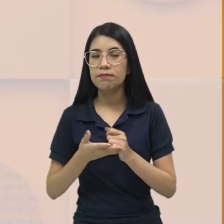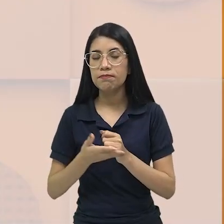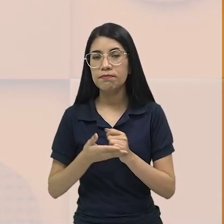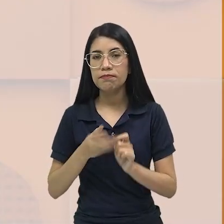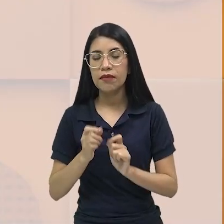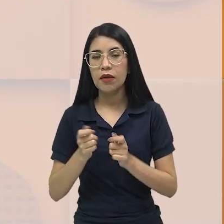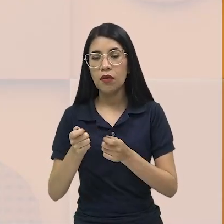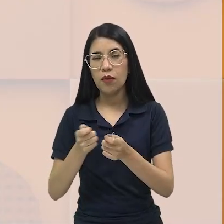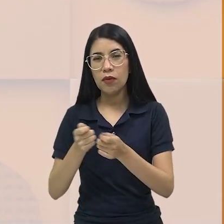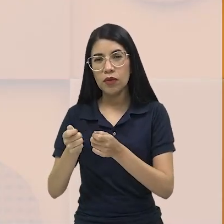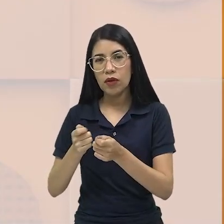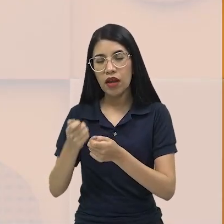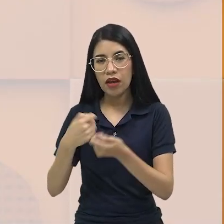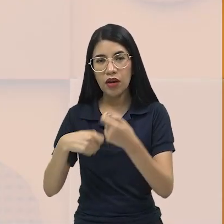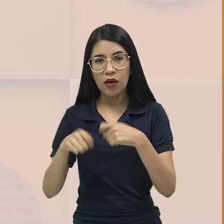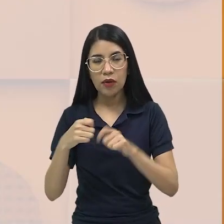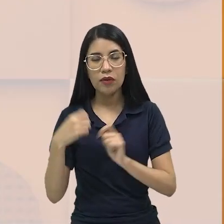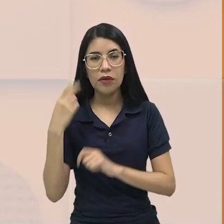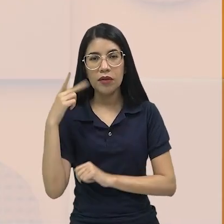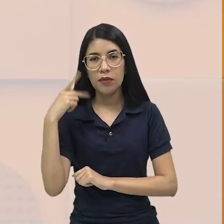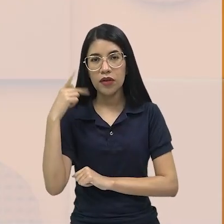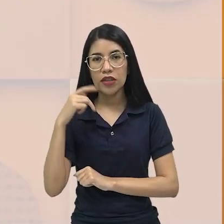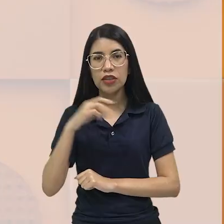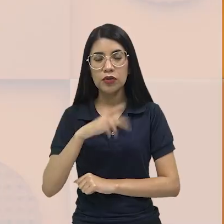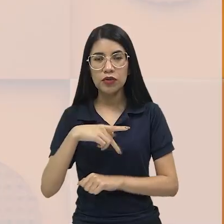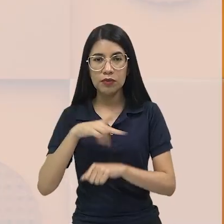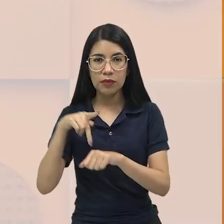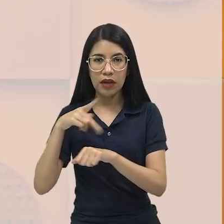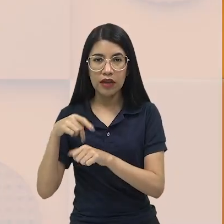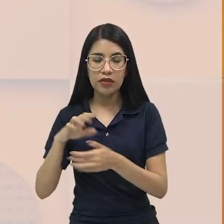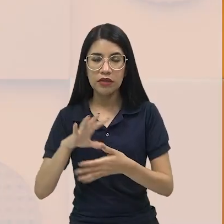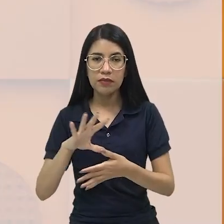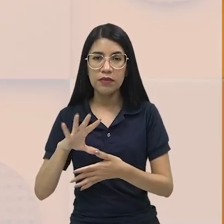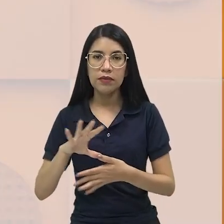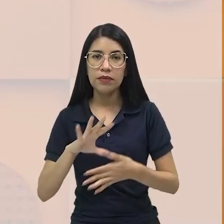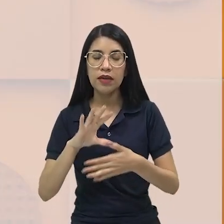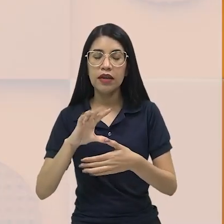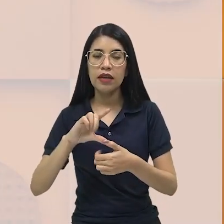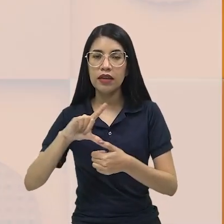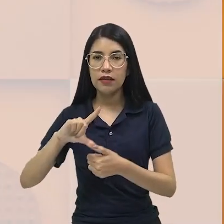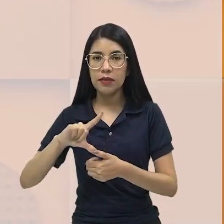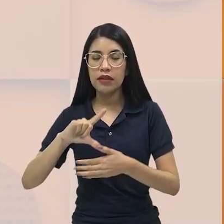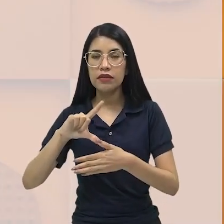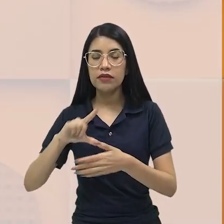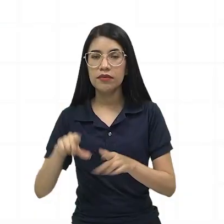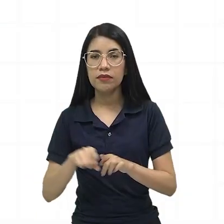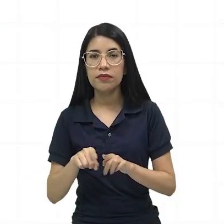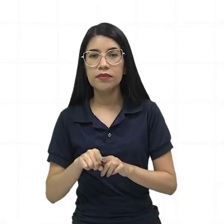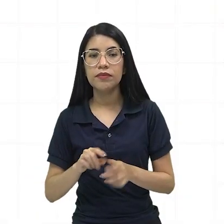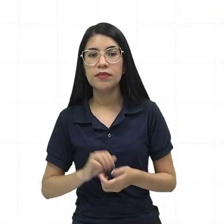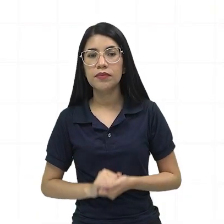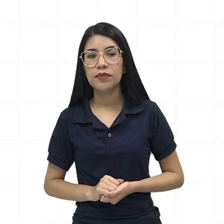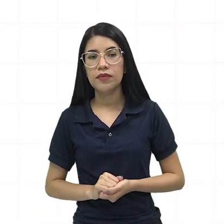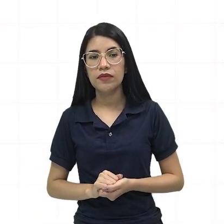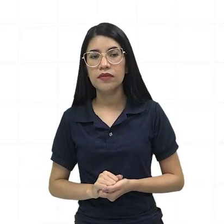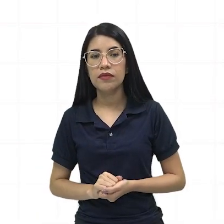o controle econômico e político dos demais países da América Latina. Vamos ao texto. Vamos lá,